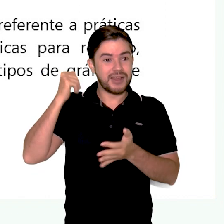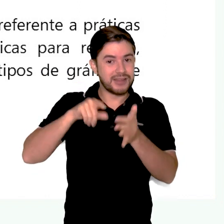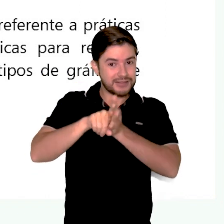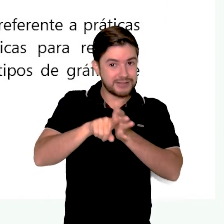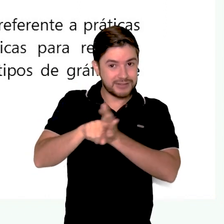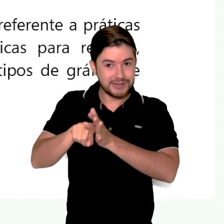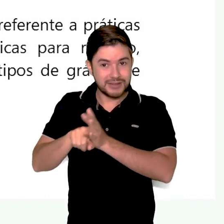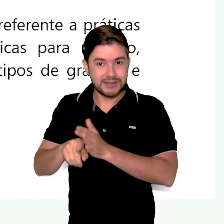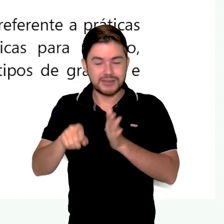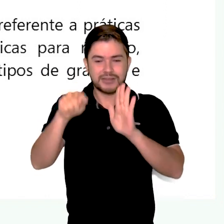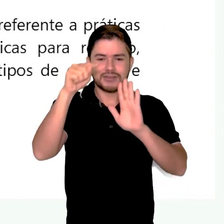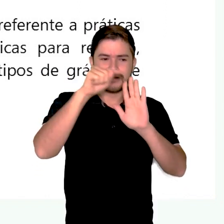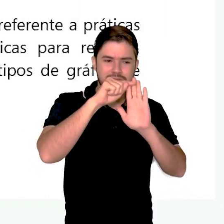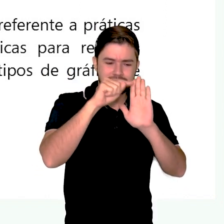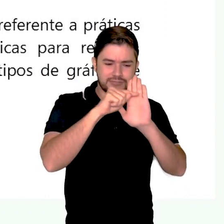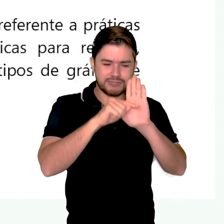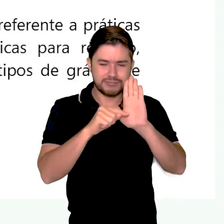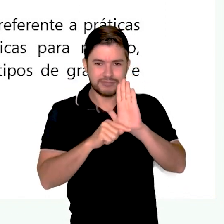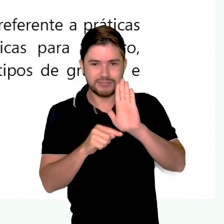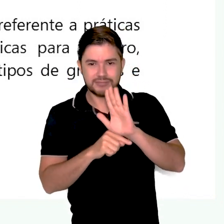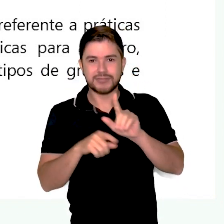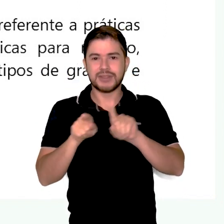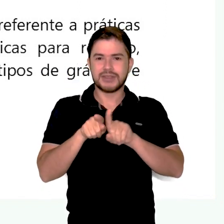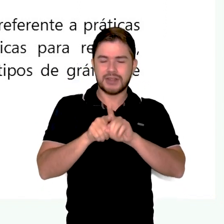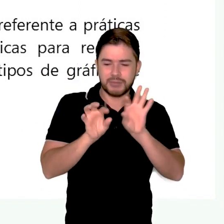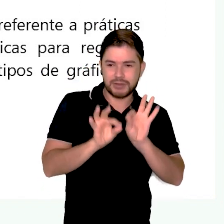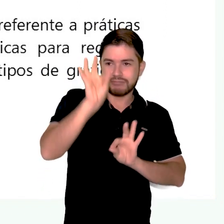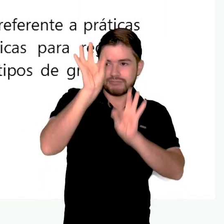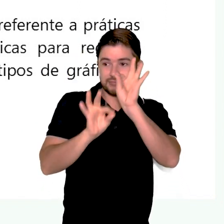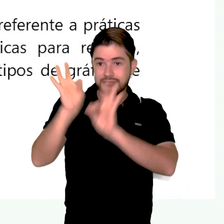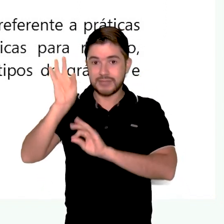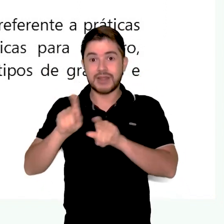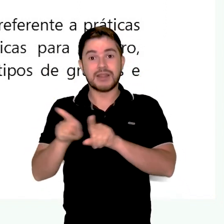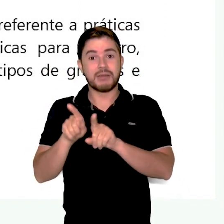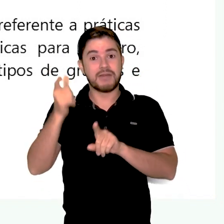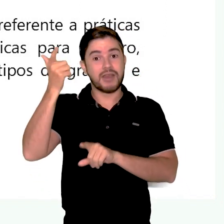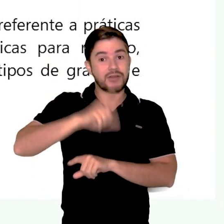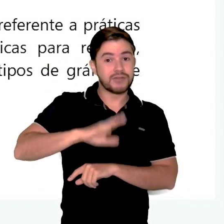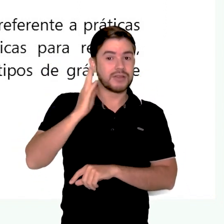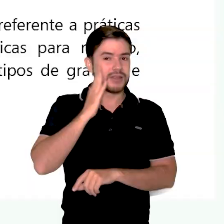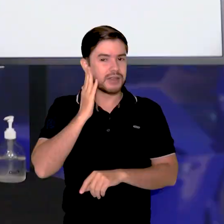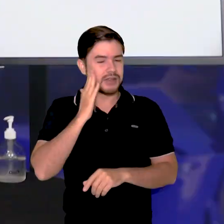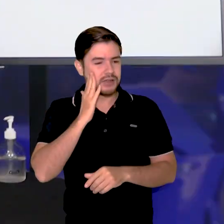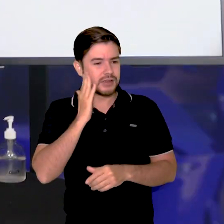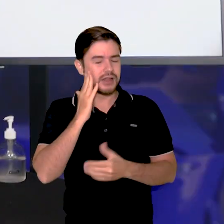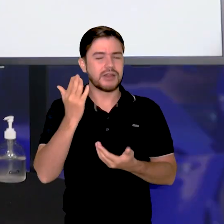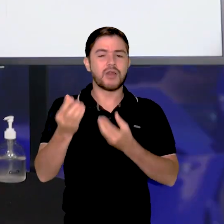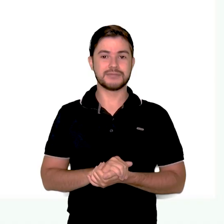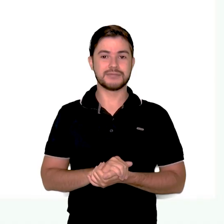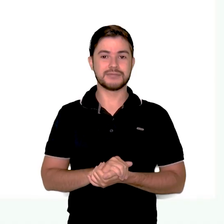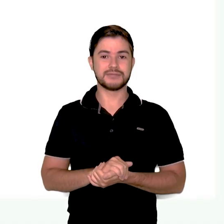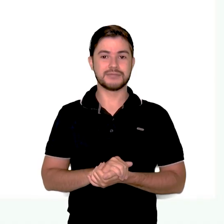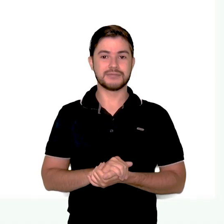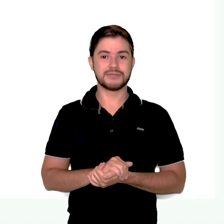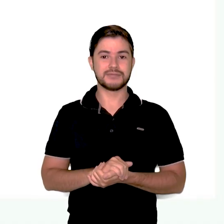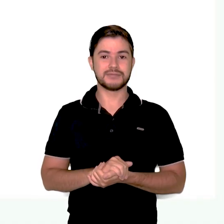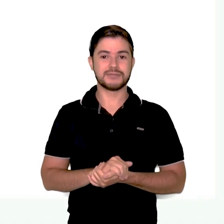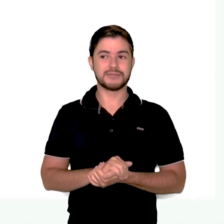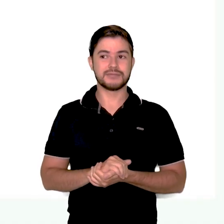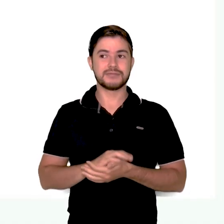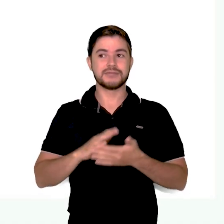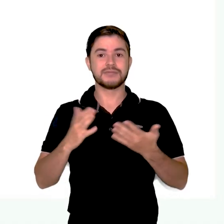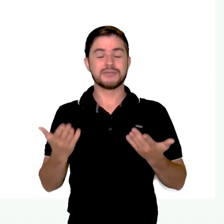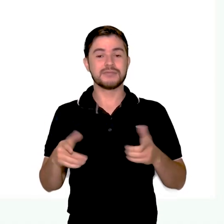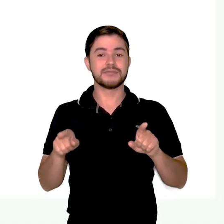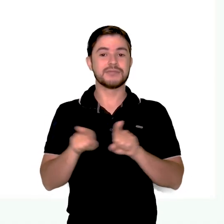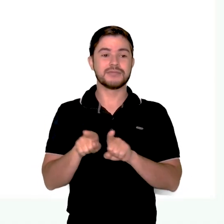por meio de tabelas e gráficos e vamos aprender a interpretar para chegar às conclusões necessárias. Bom, pessoal, eu trouxe para